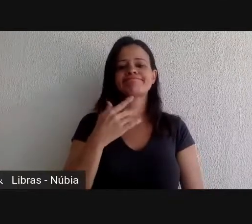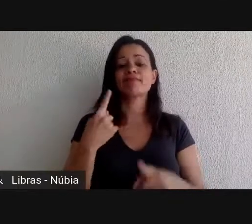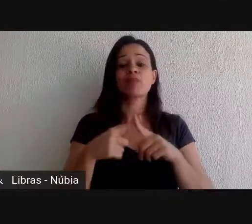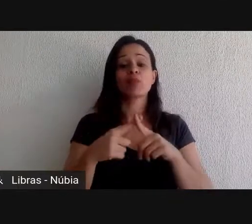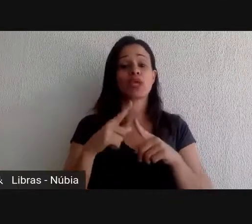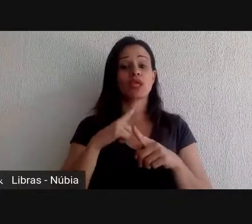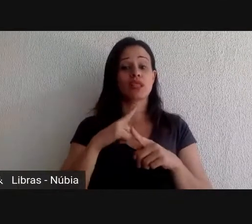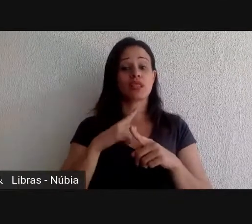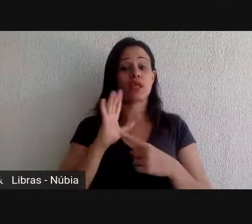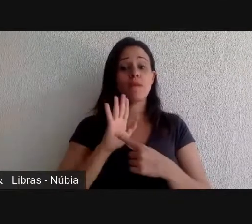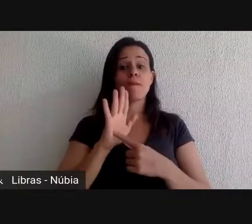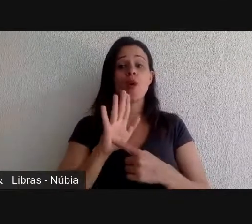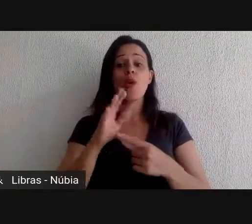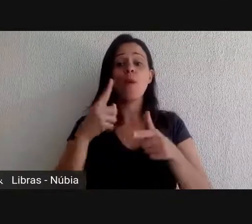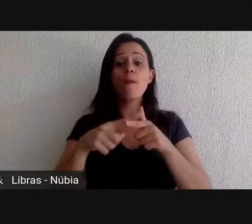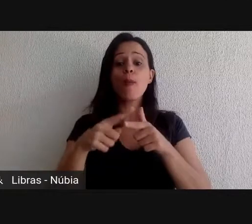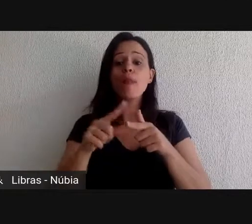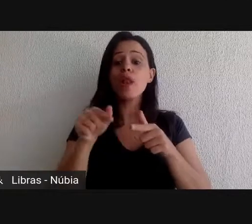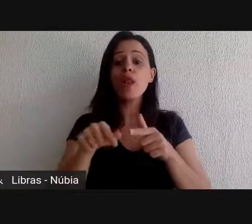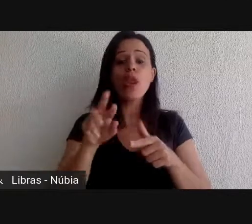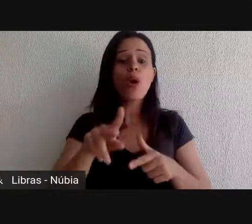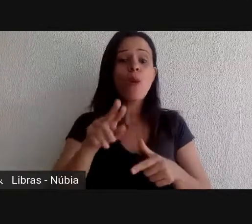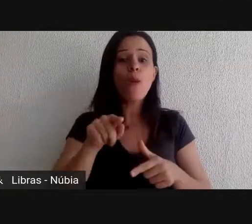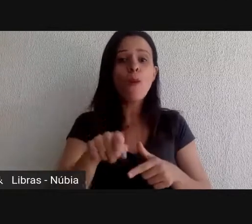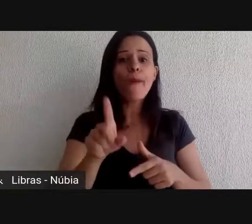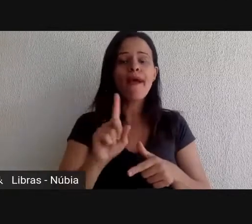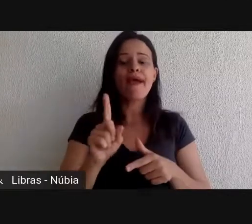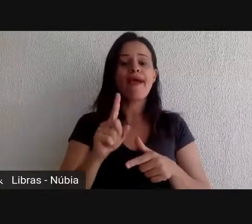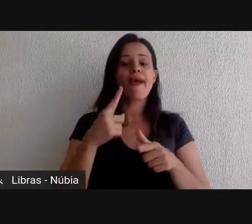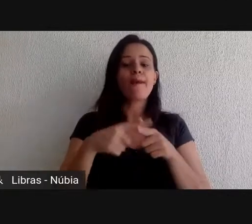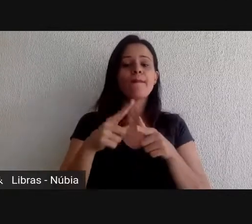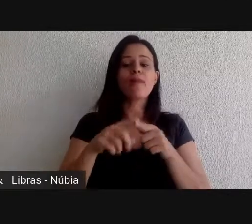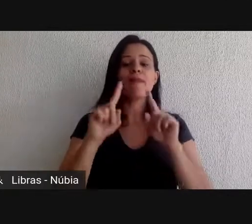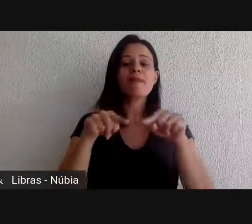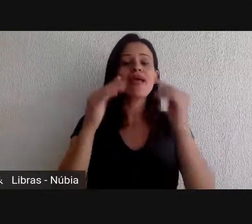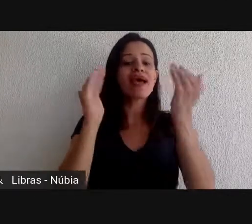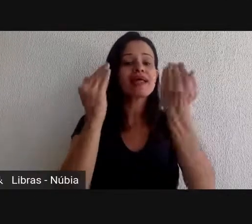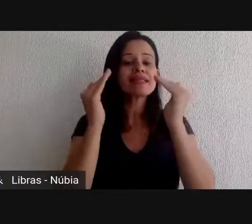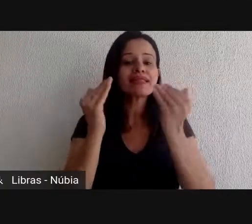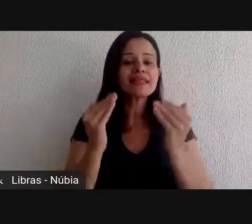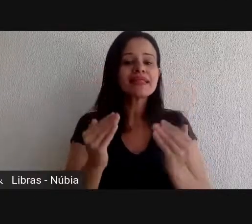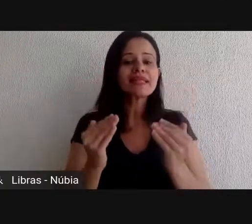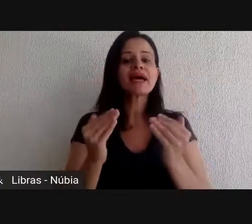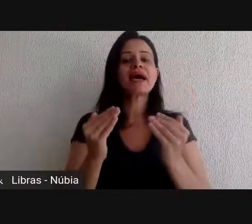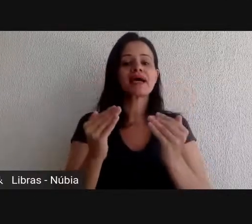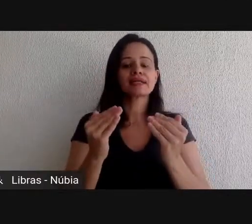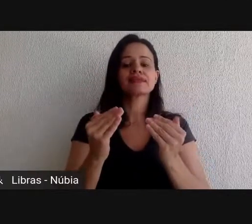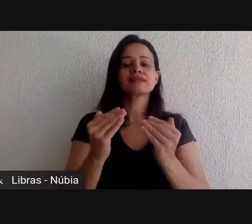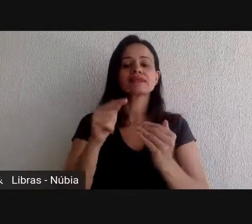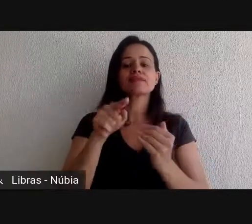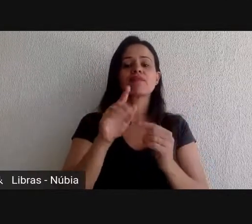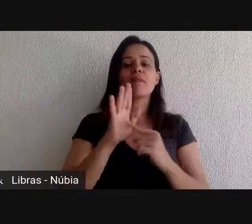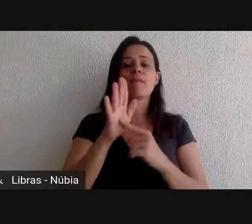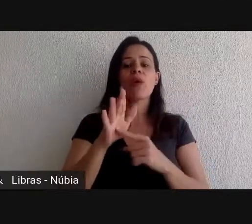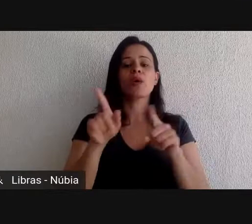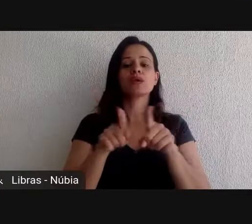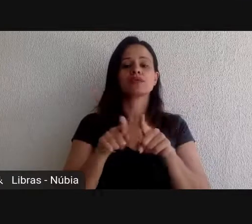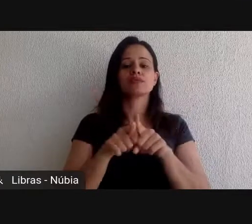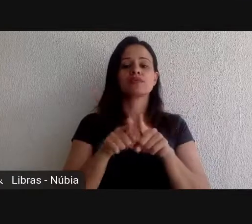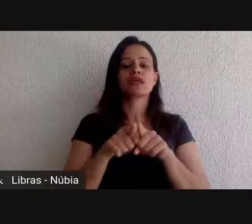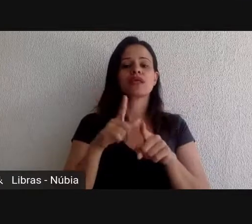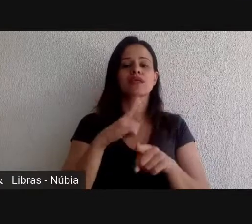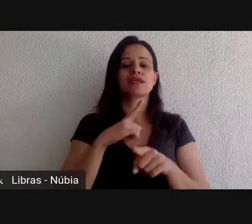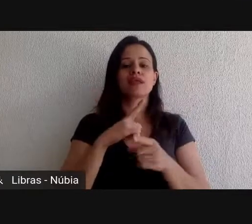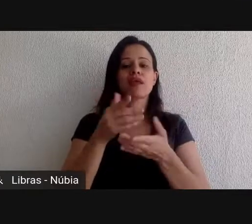para mostrar, porque o problema não está aí, porque o problema não é o tempo de análise de mérito, e ainda que fosse, esse é o